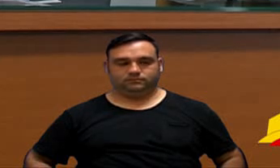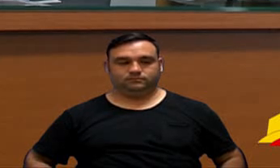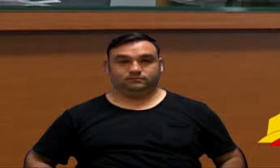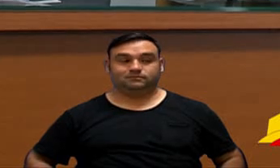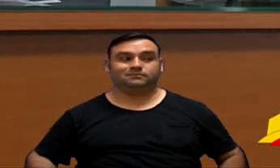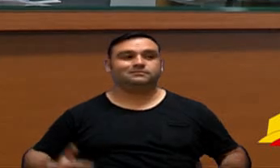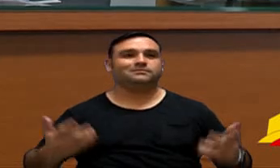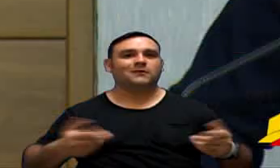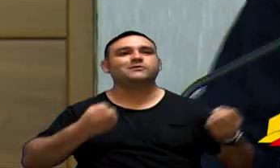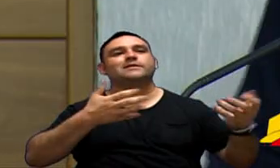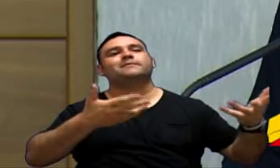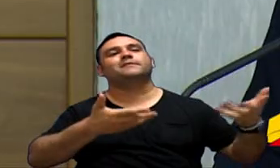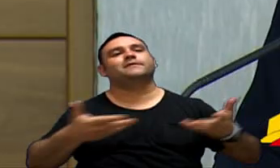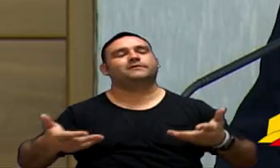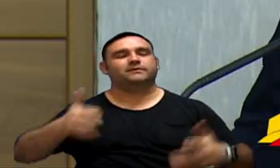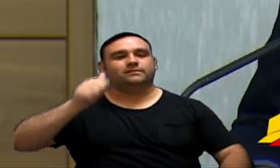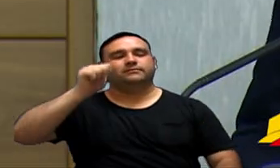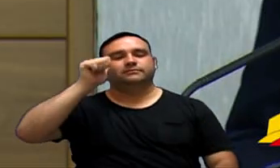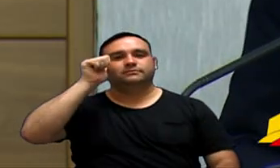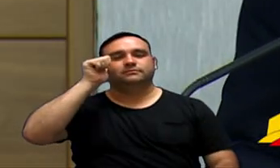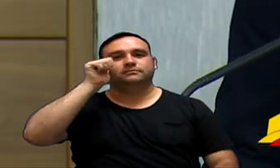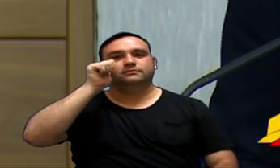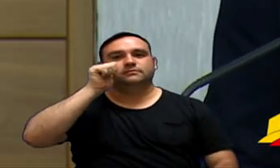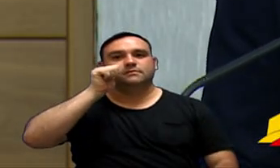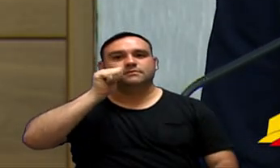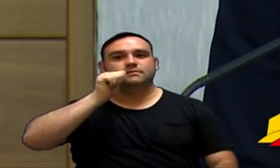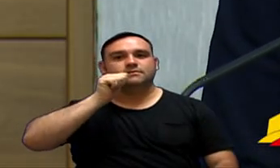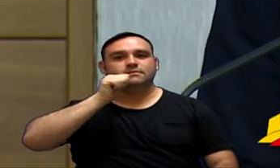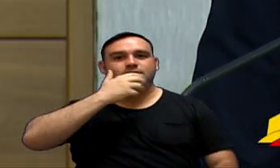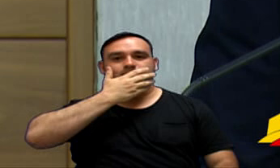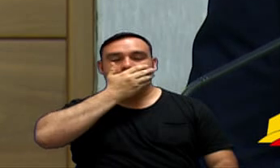Vamos dar as boas-vindas a...